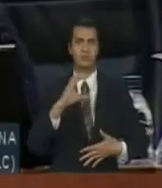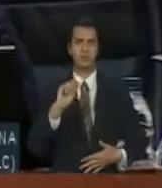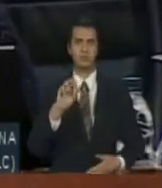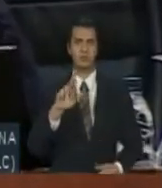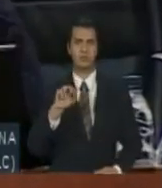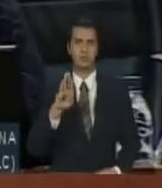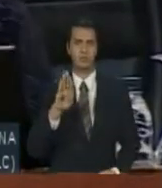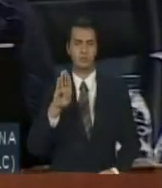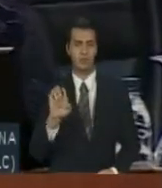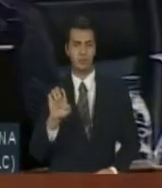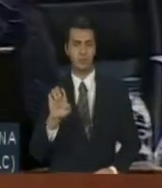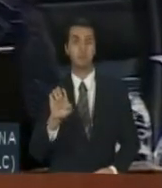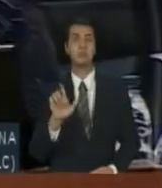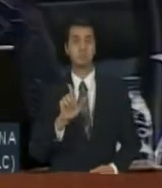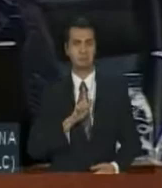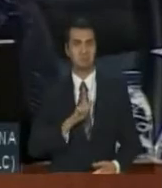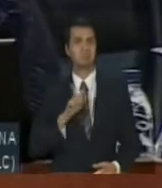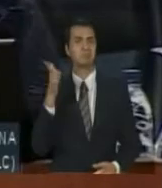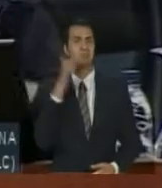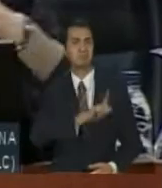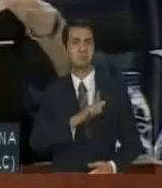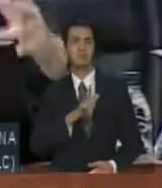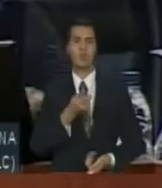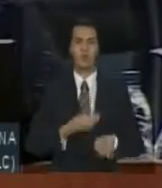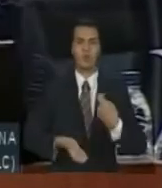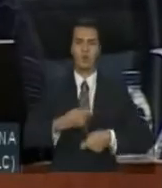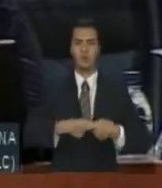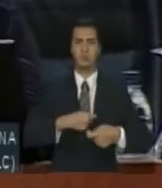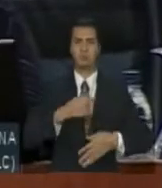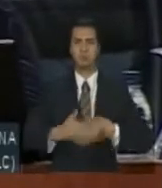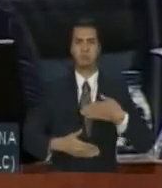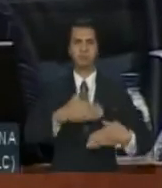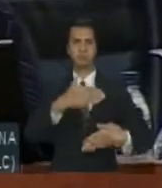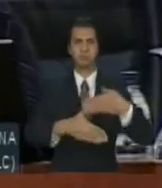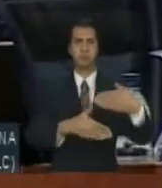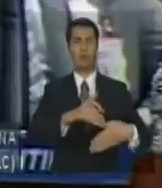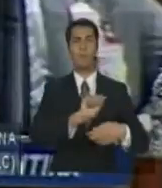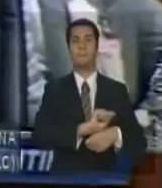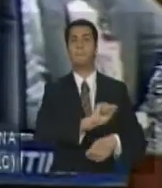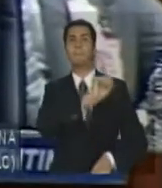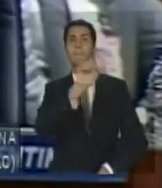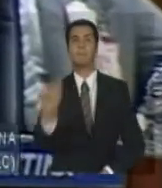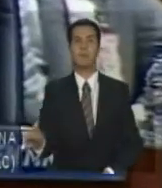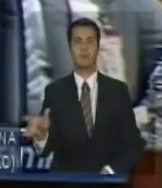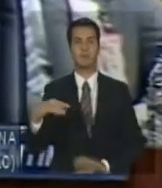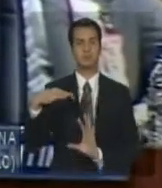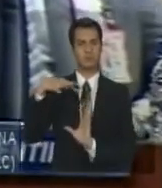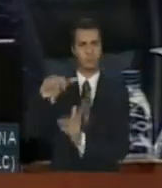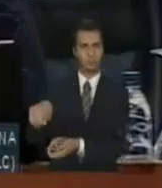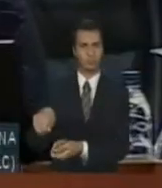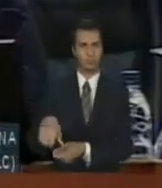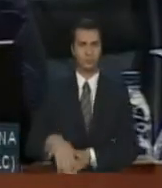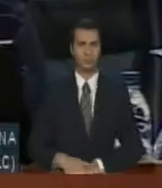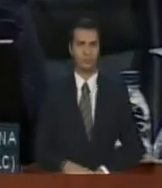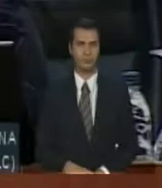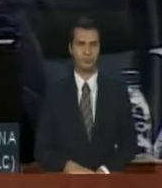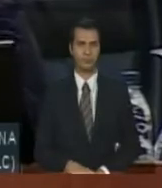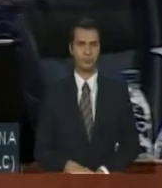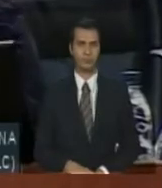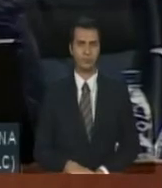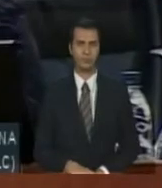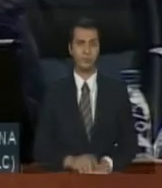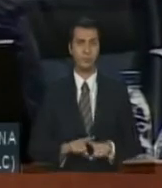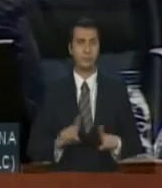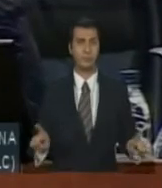Caribe crescem a taxas acima das taxas do resto do mundo. Mas isso só